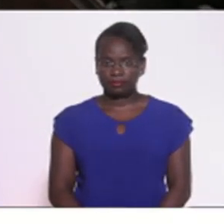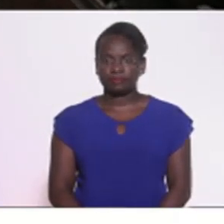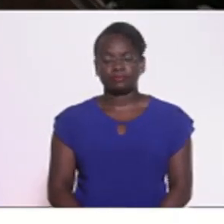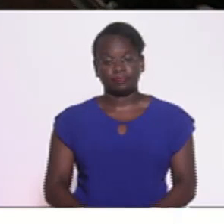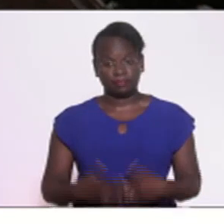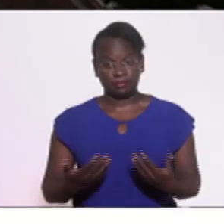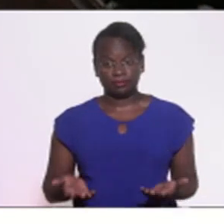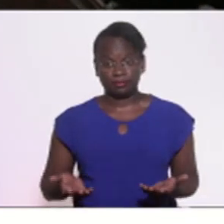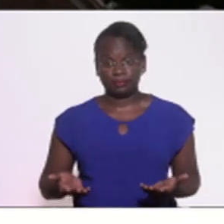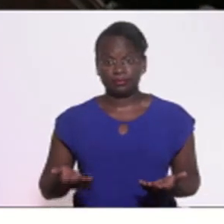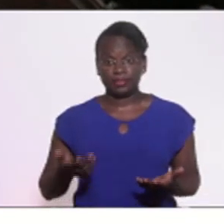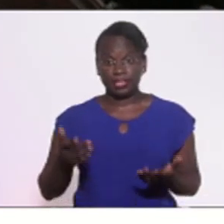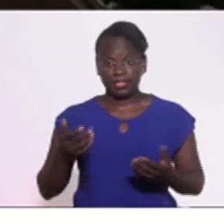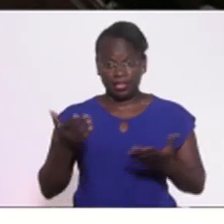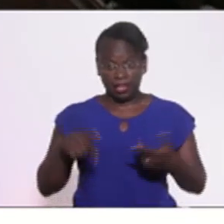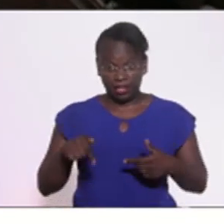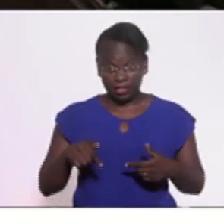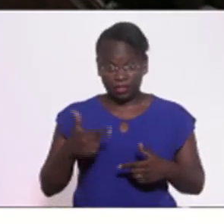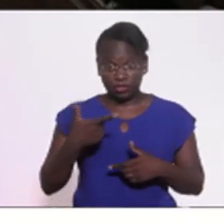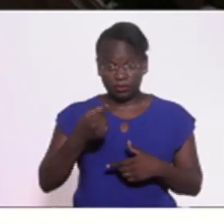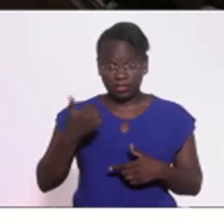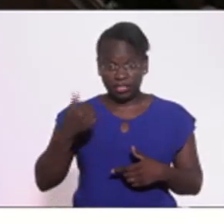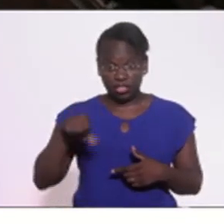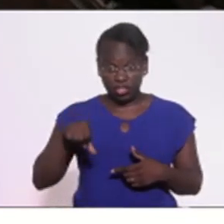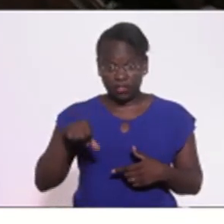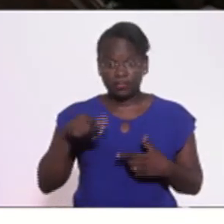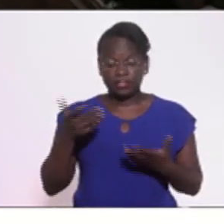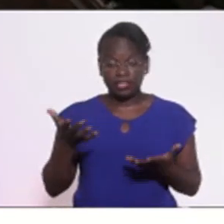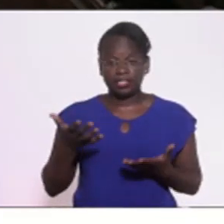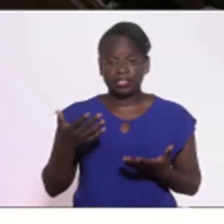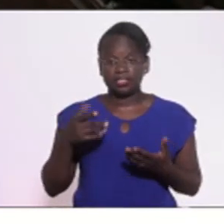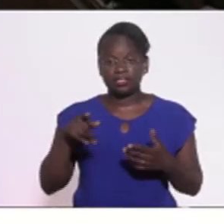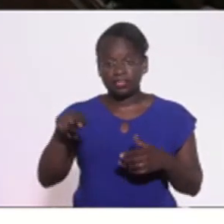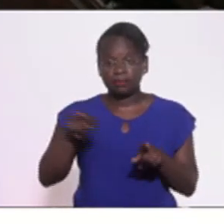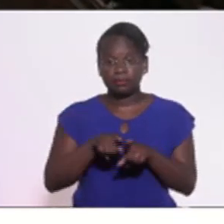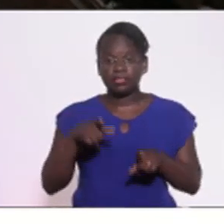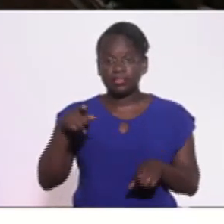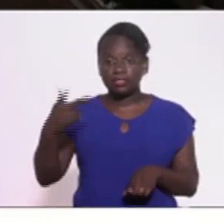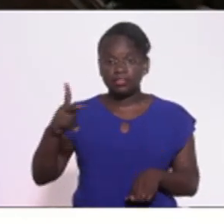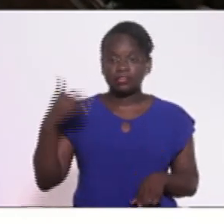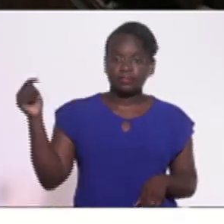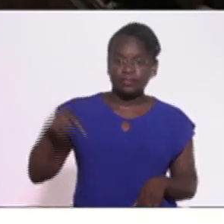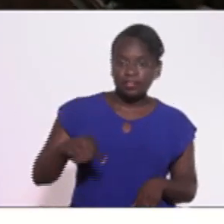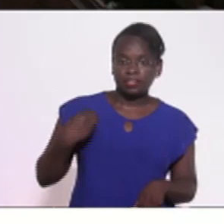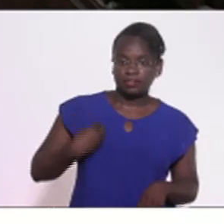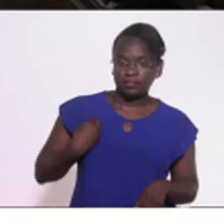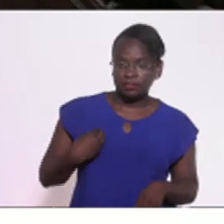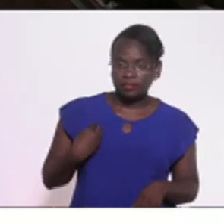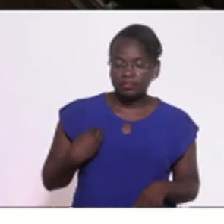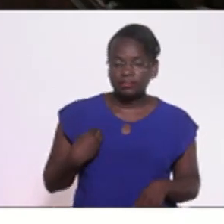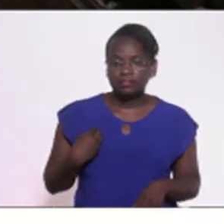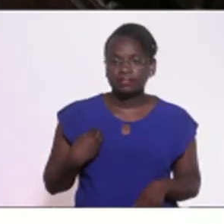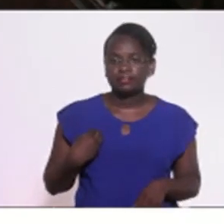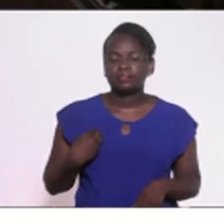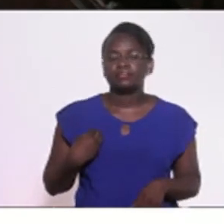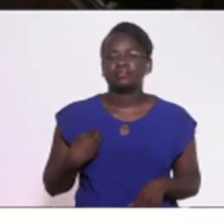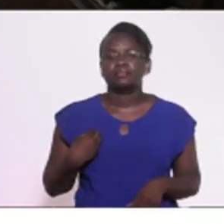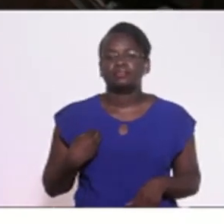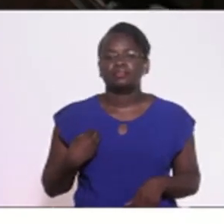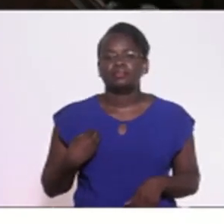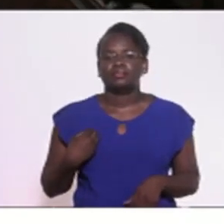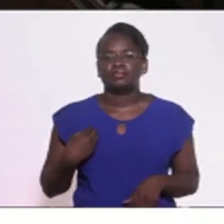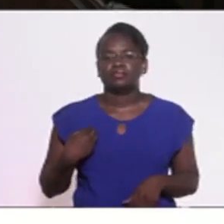Aliás, Ronaldo, esse ano ainda gostaria de contar com a sua presença que